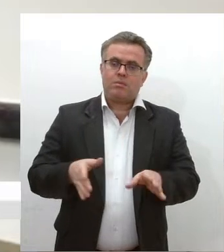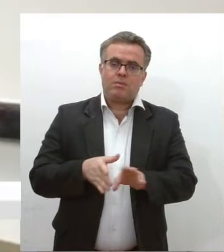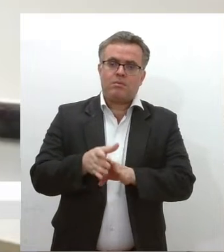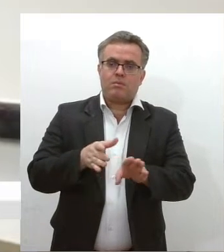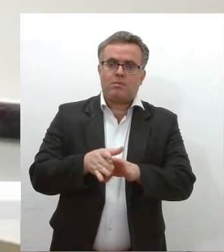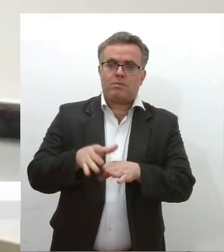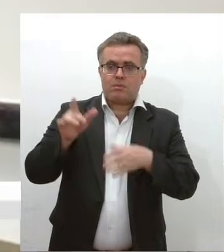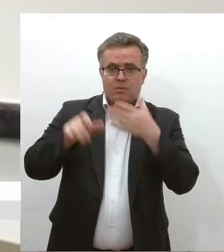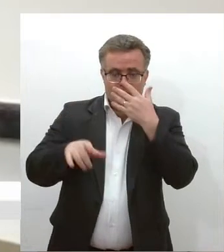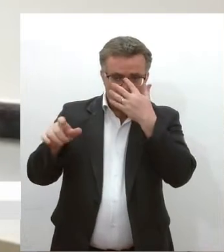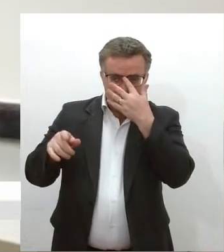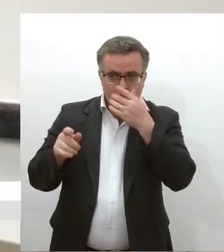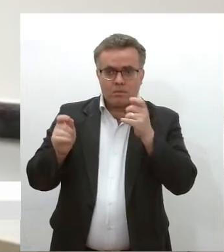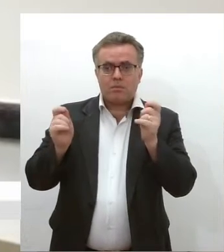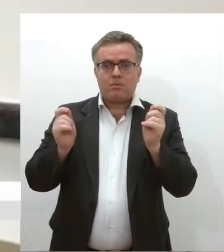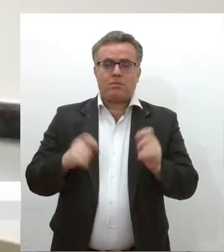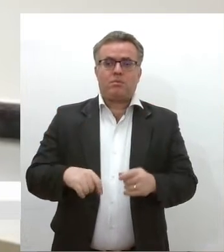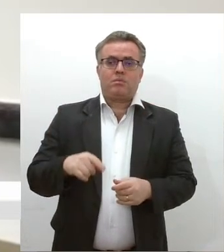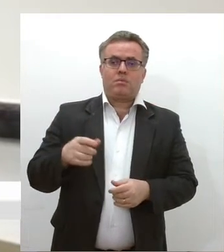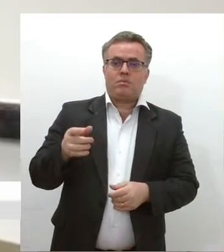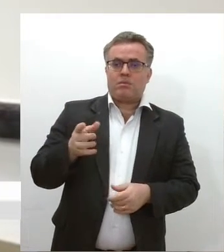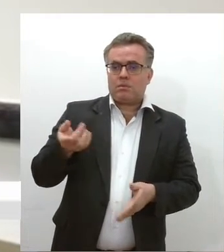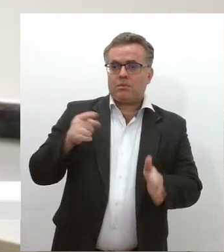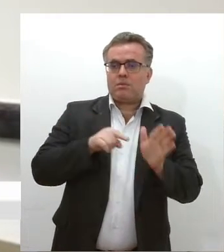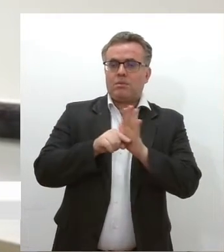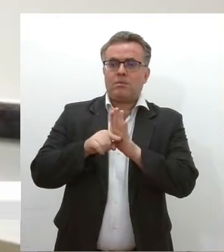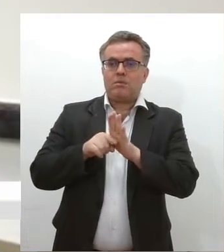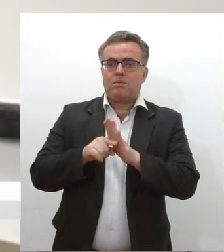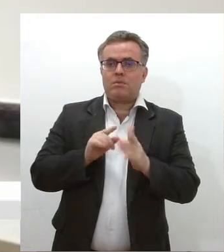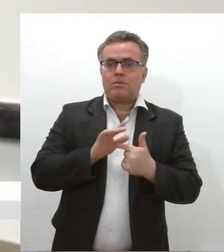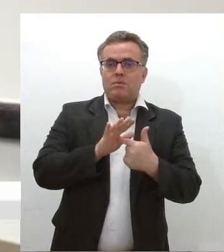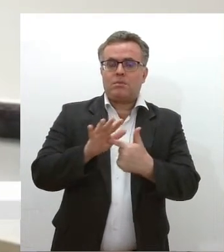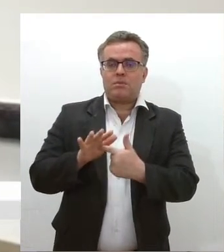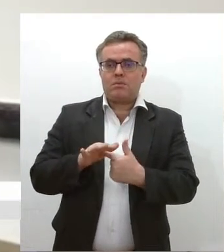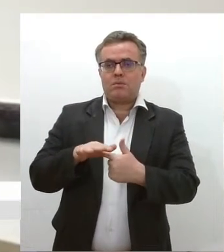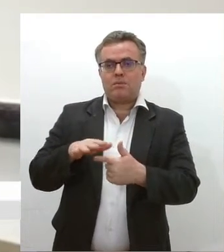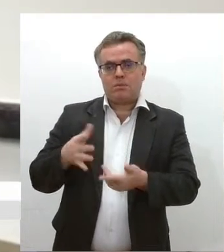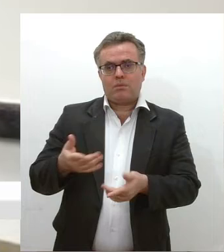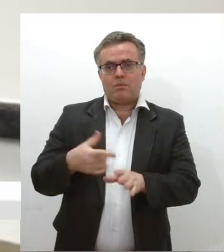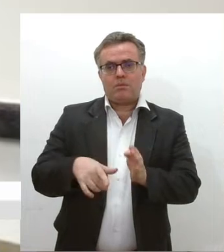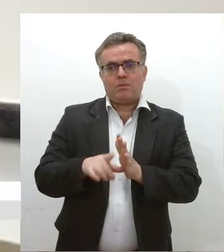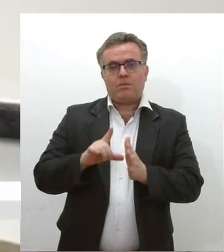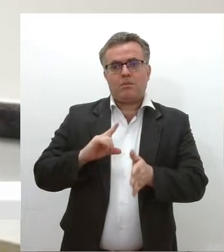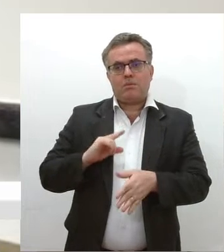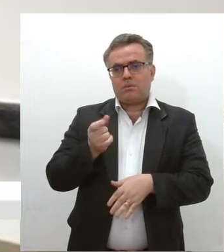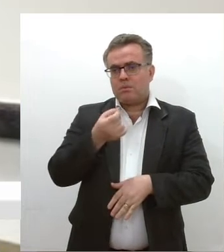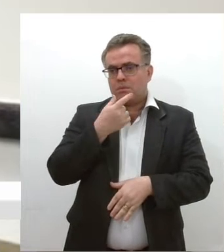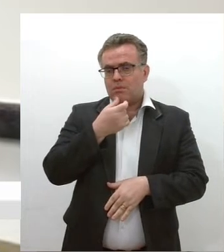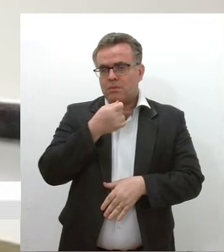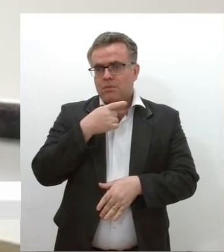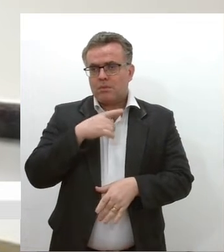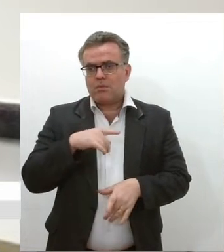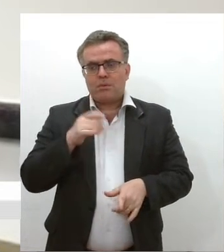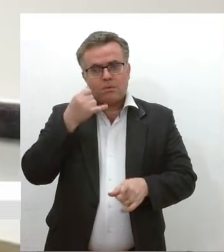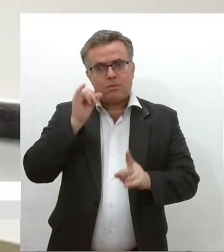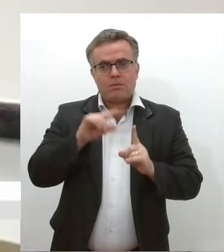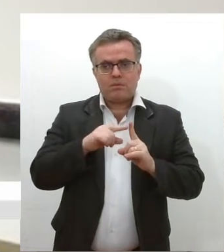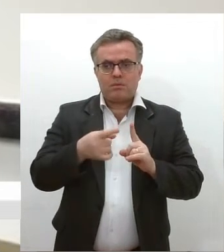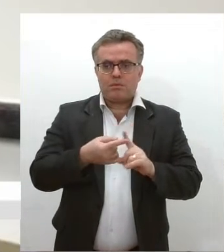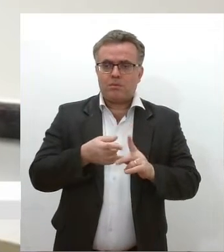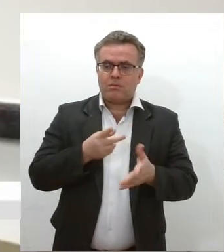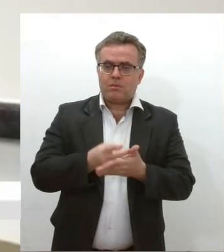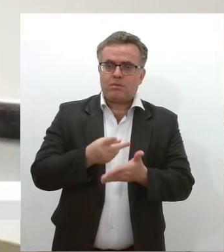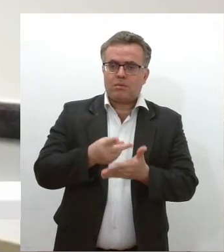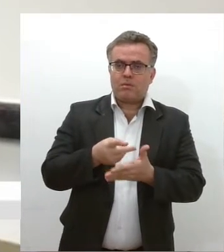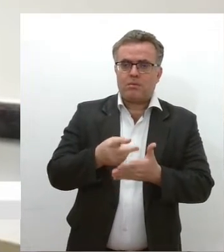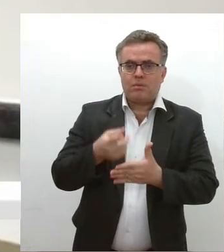foi excluído da pesquisa, essas pessoas que usavam anticoncepcionais. Sim. Porque elas simplesmente, elas estavam com método